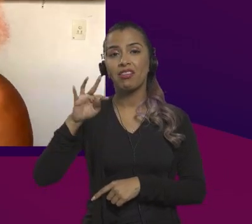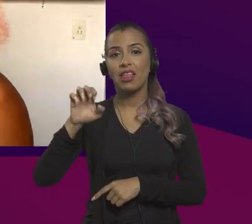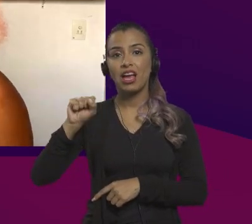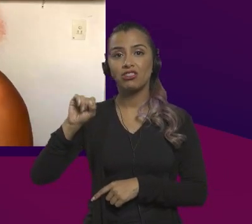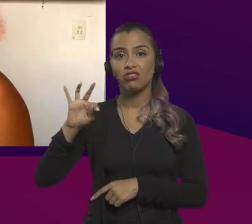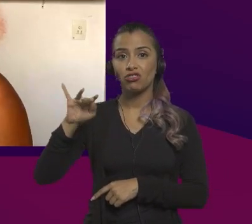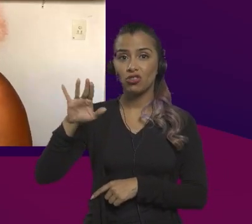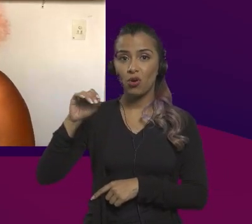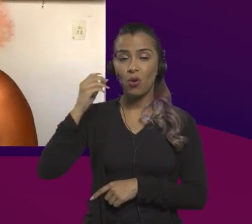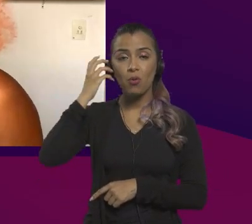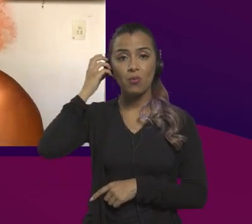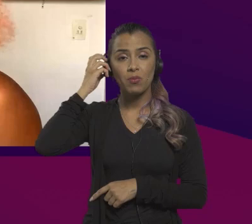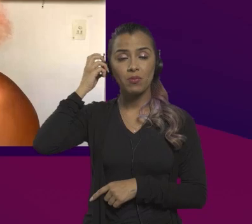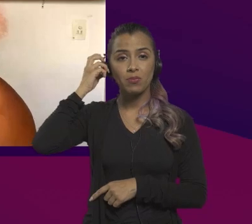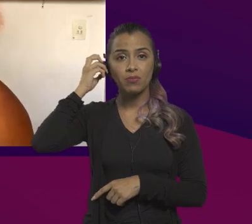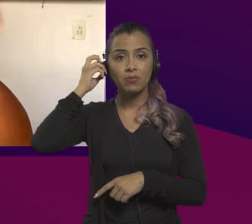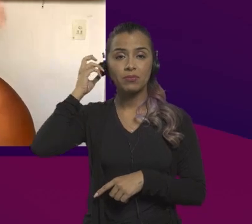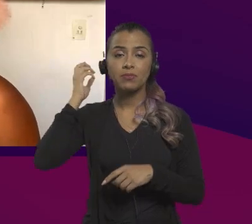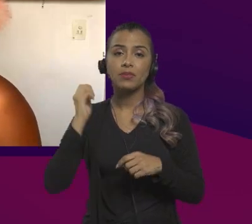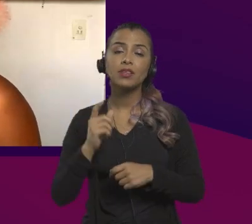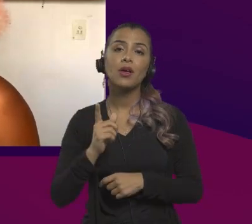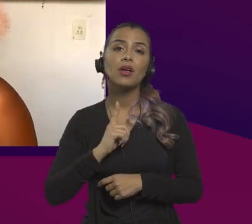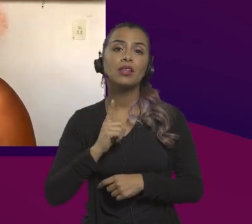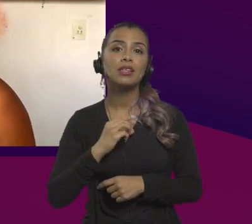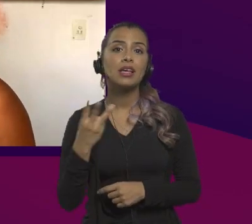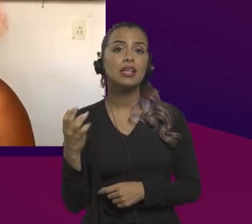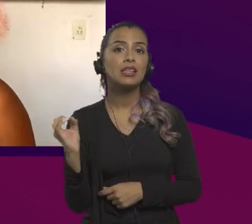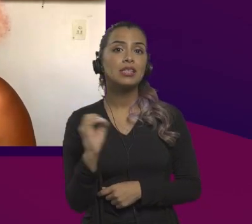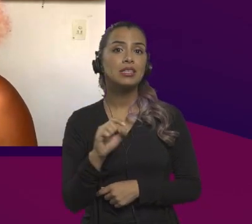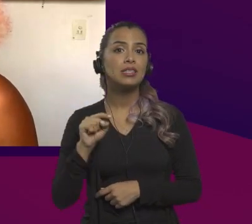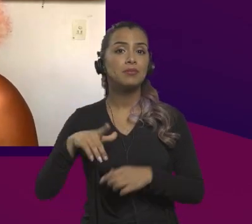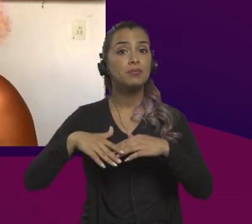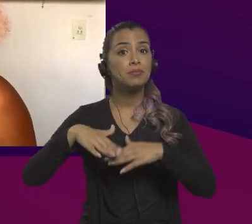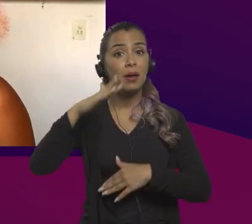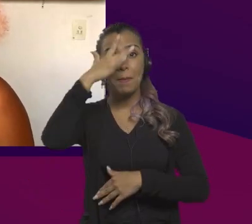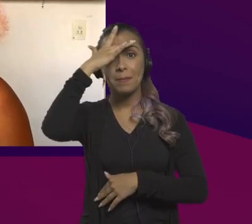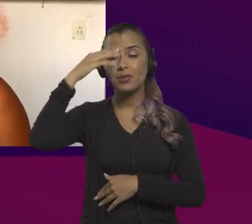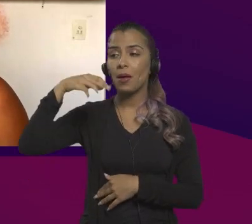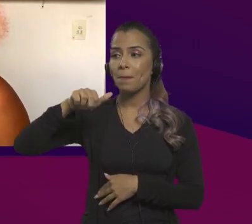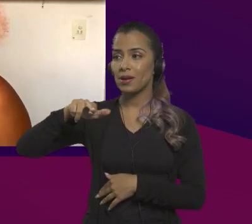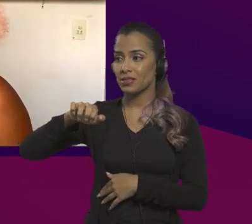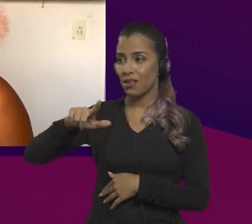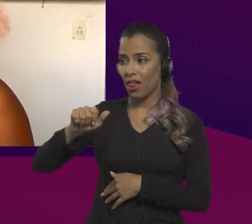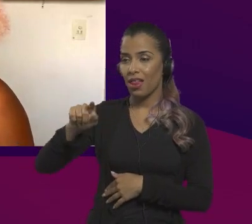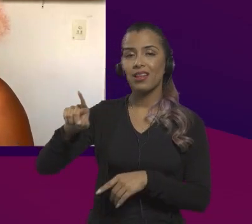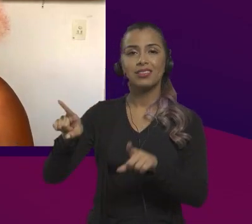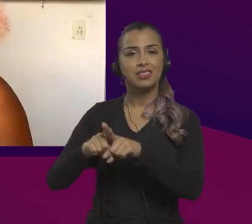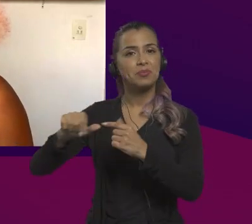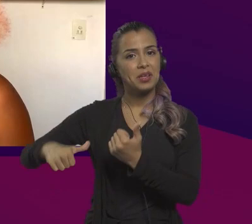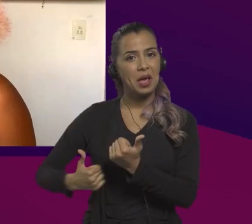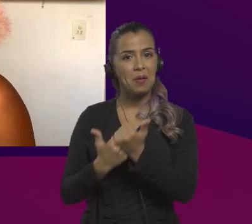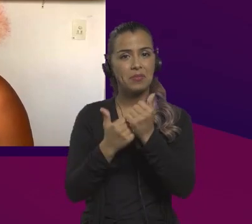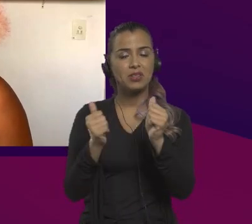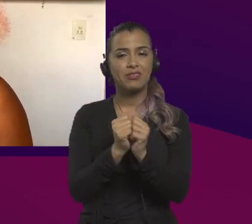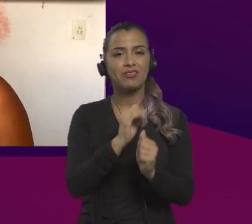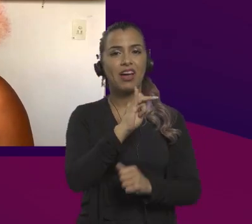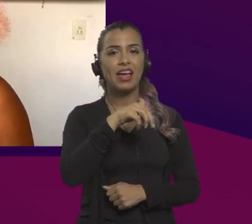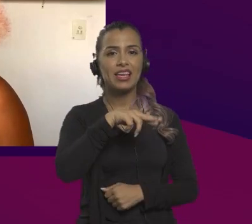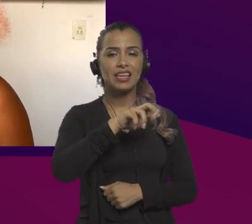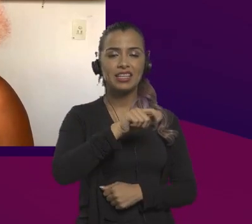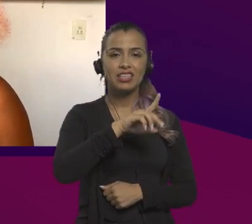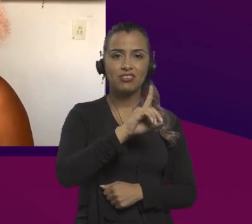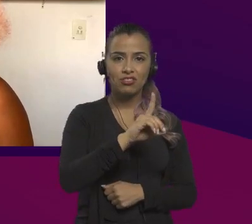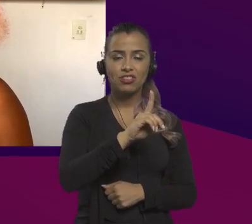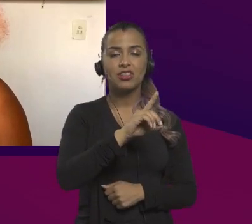meses e tem mais de 300 mil pessoas. A Marcela, que está aqui maravilhosa, ela super apostou também no movimento, junto com a Ingrid Sayuri, com a